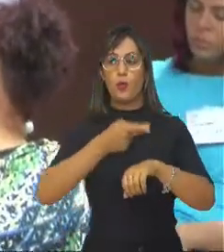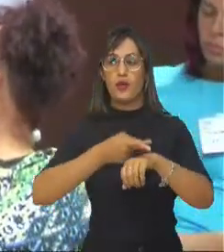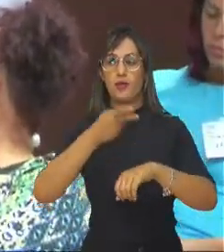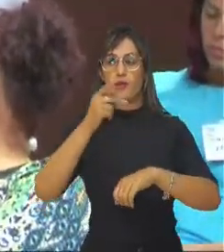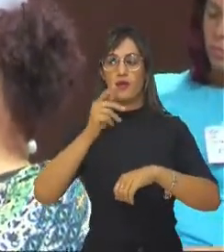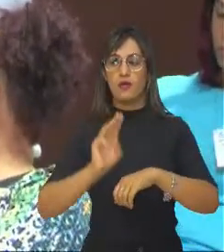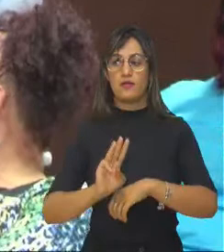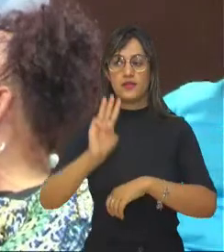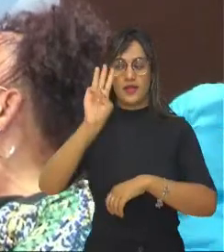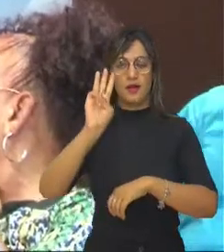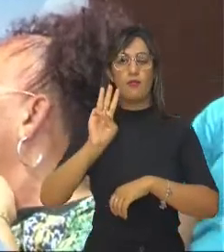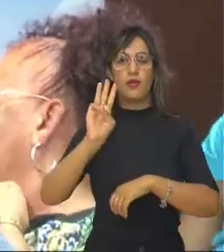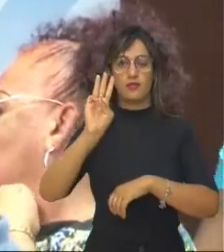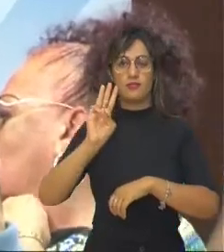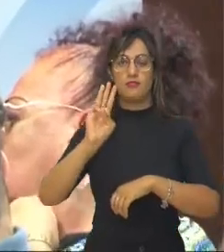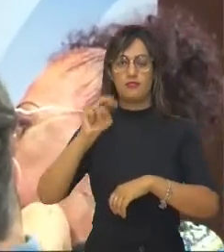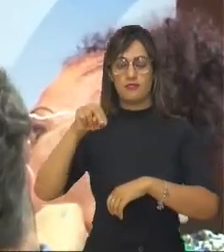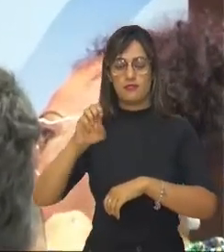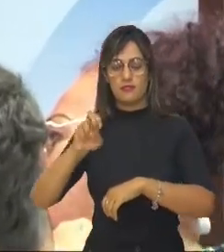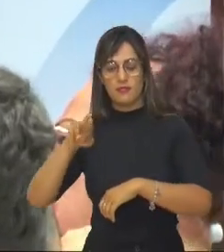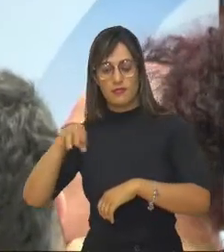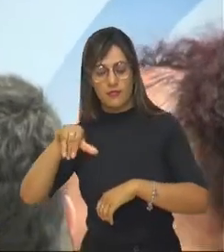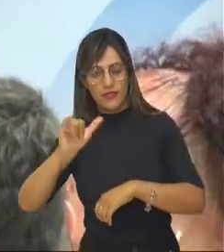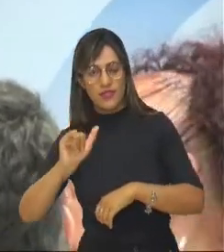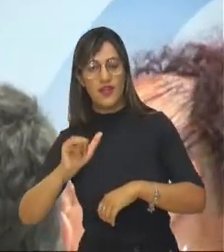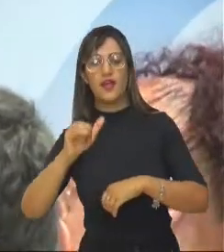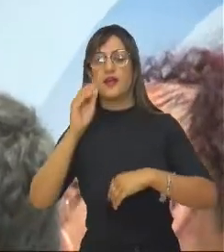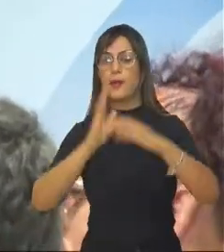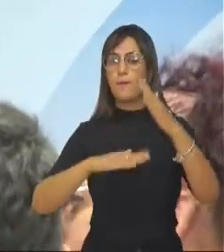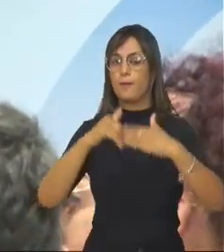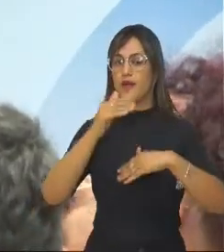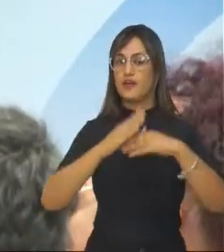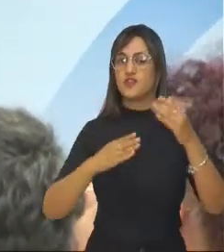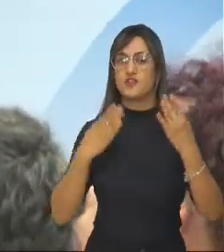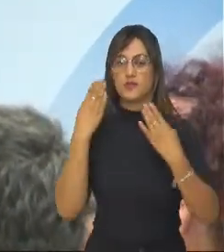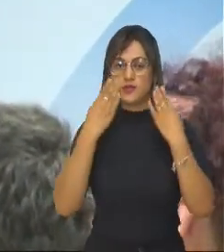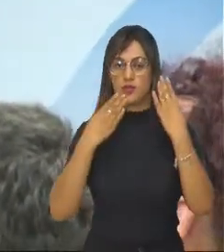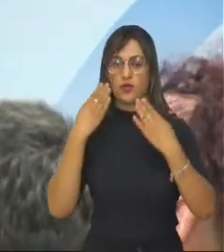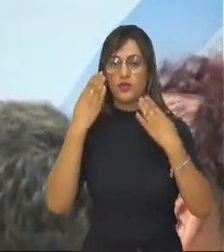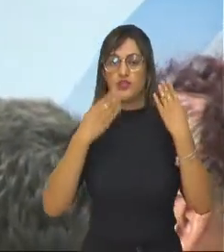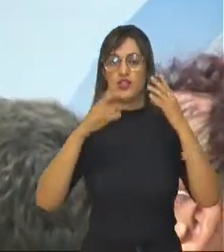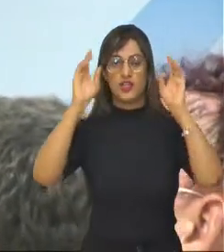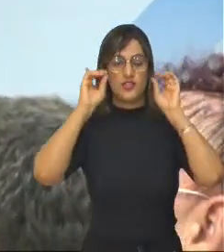Cuidado, Respeito e Dignidade das Pessoas Trans.